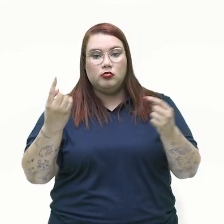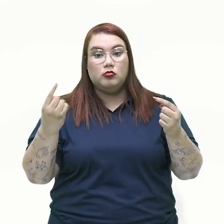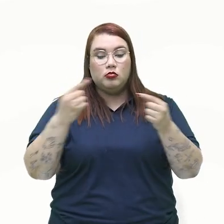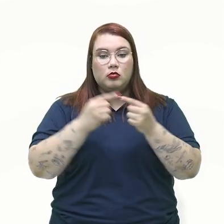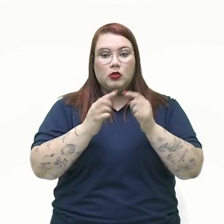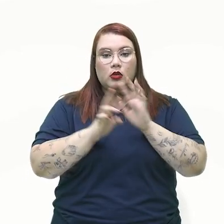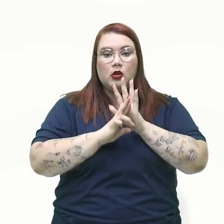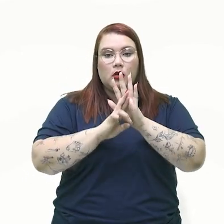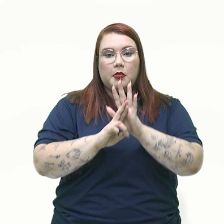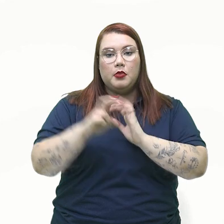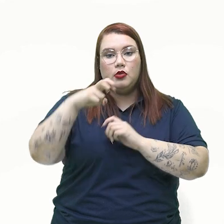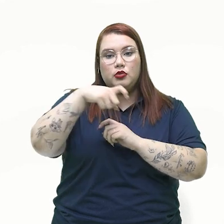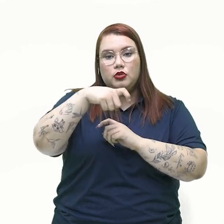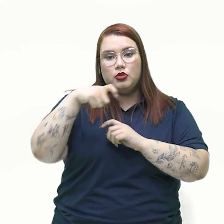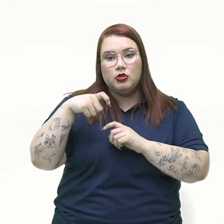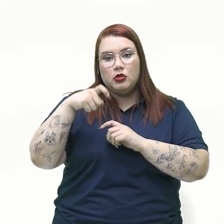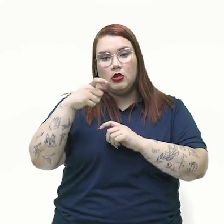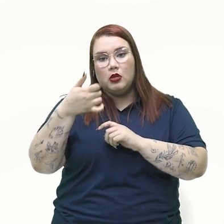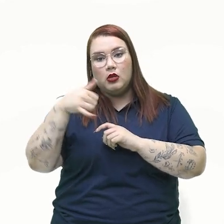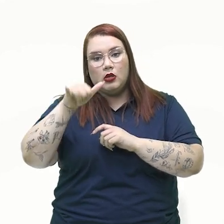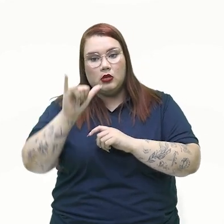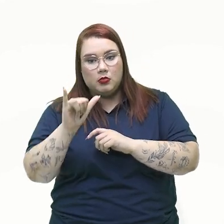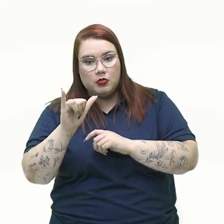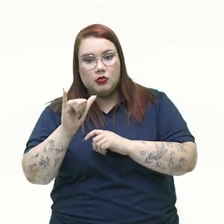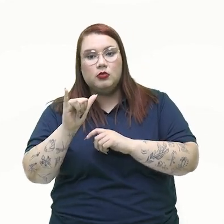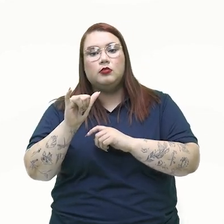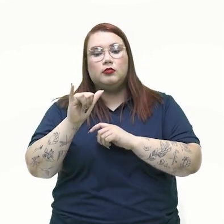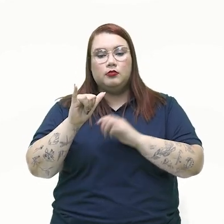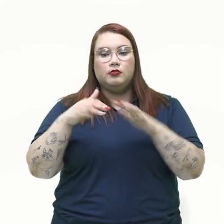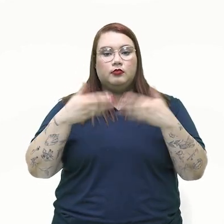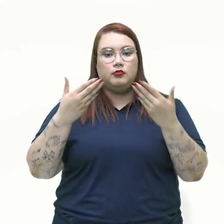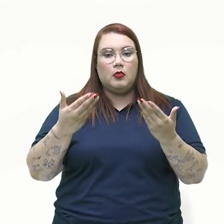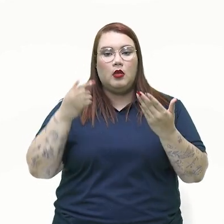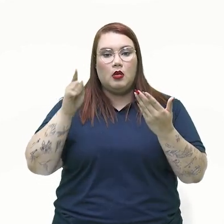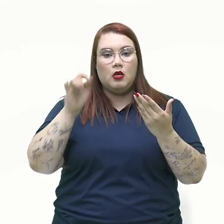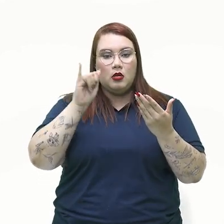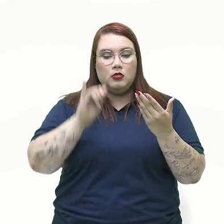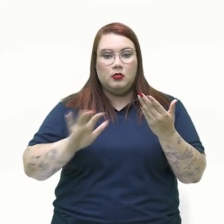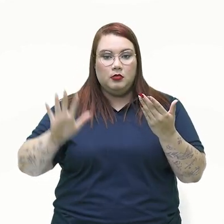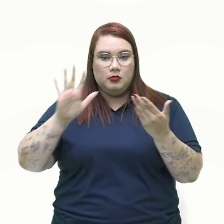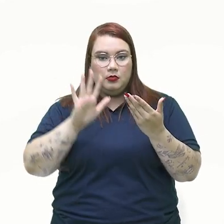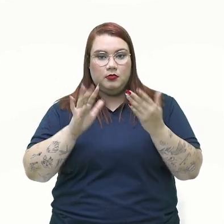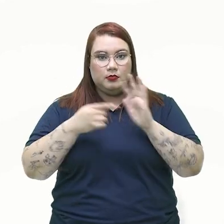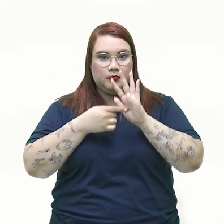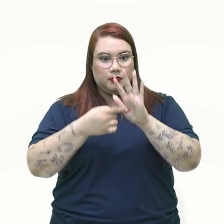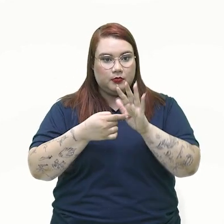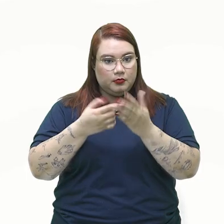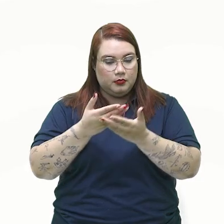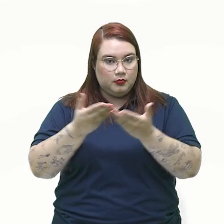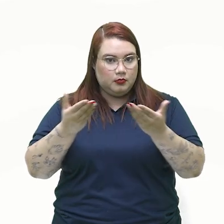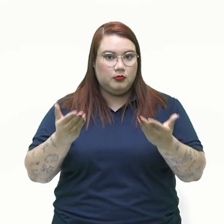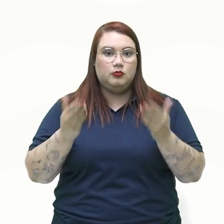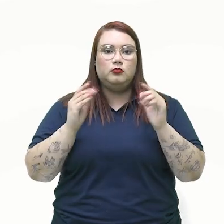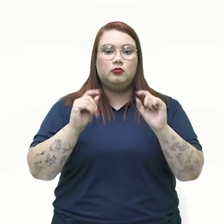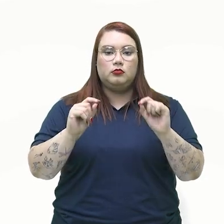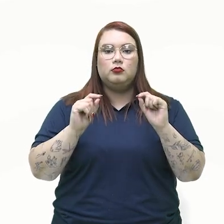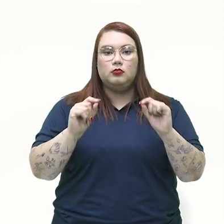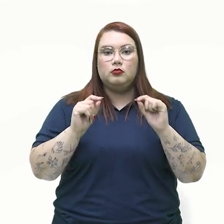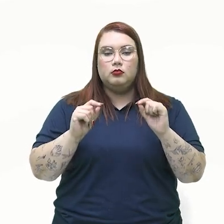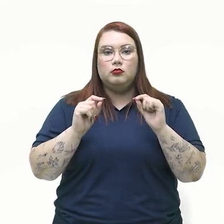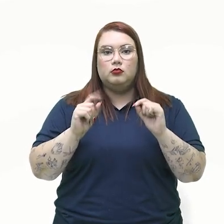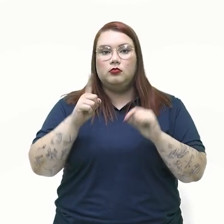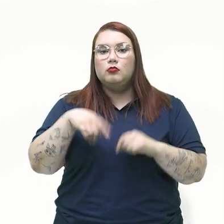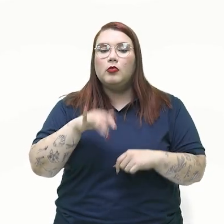identificado como um X e um Y. Então, nesta imagem, meus alunos, ela é